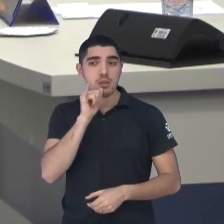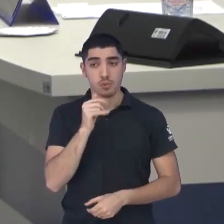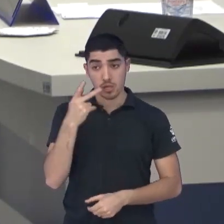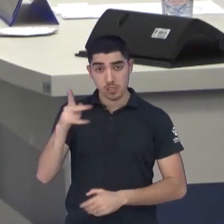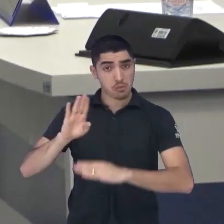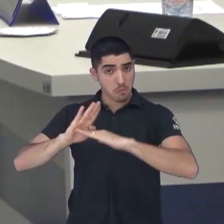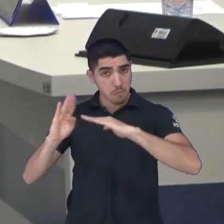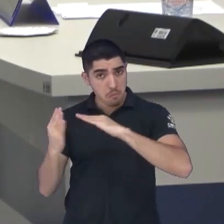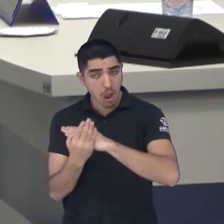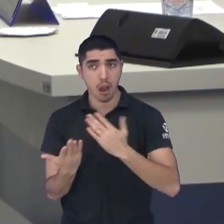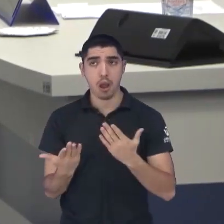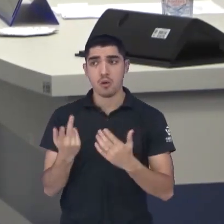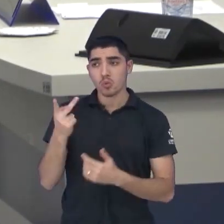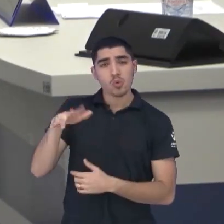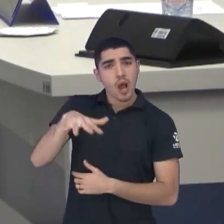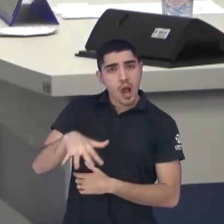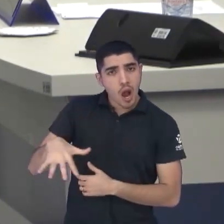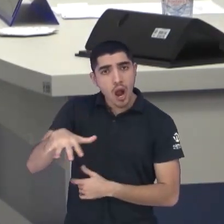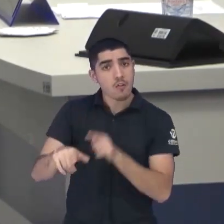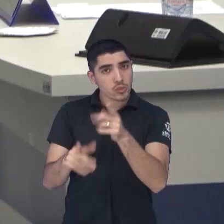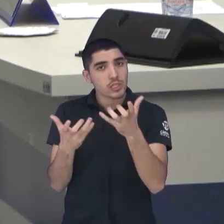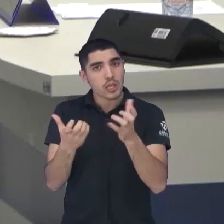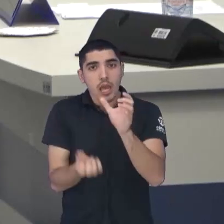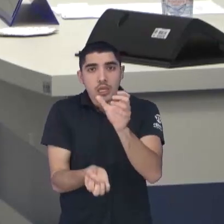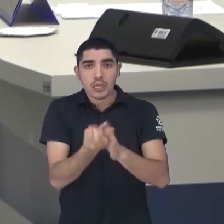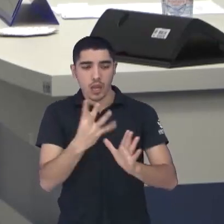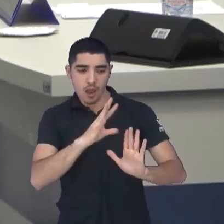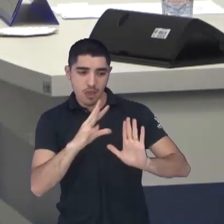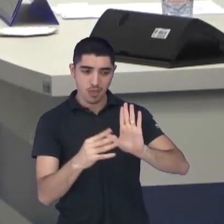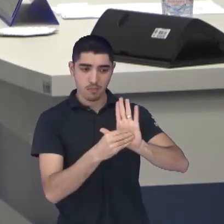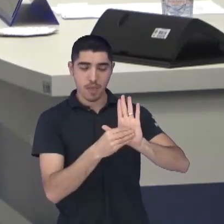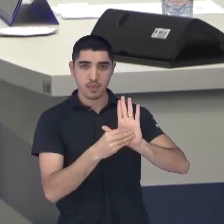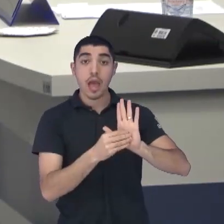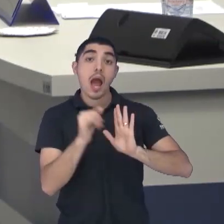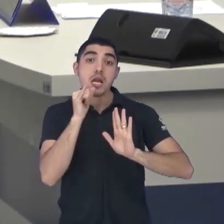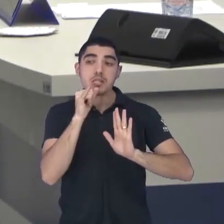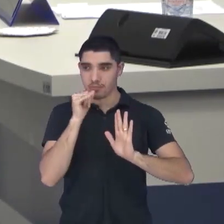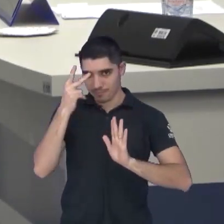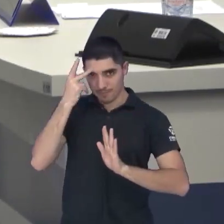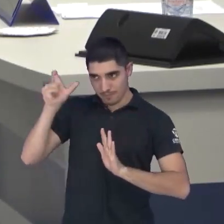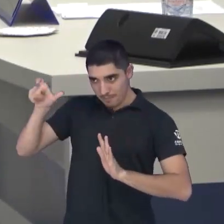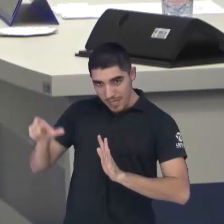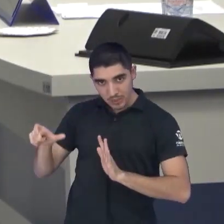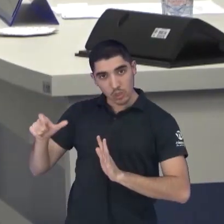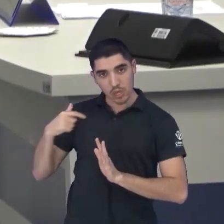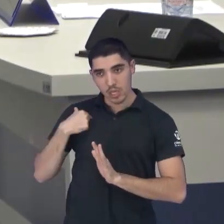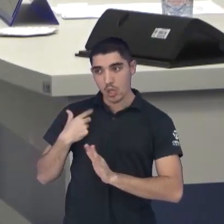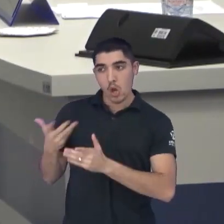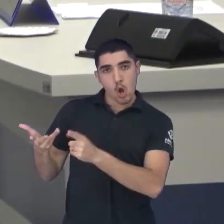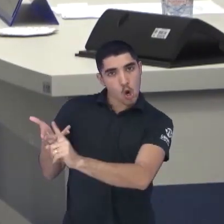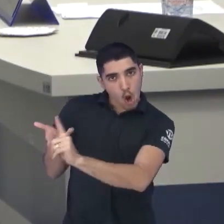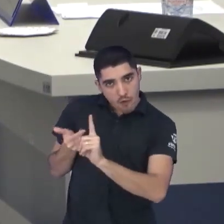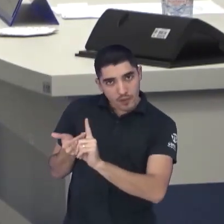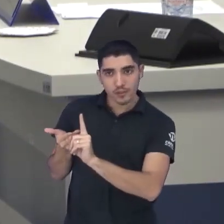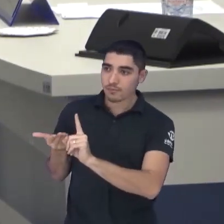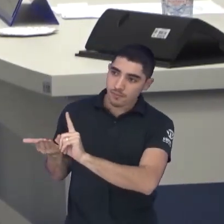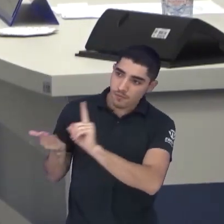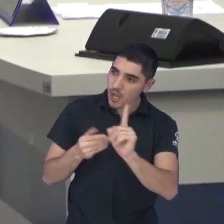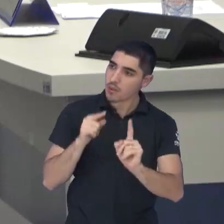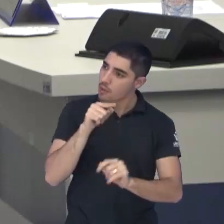seu reduto, você vai levar esse pessoal para uma audiência dessa e a audiência vai ficar muito mais